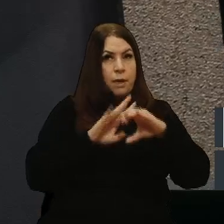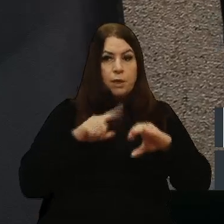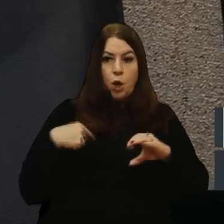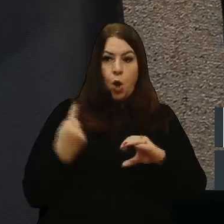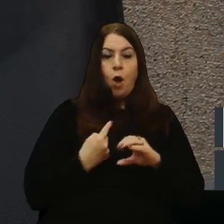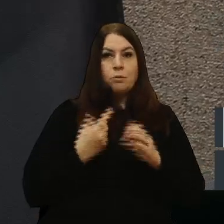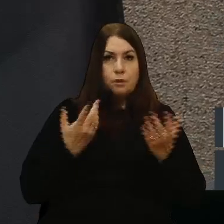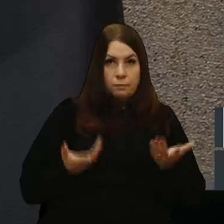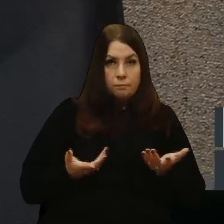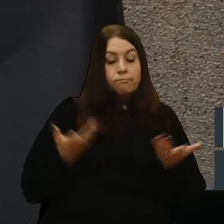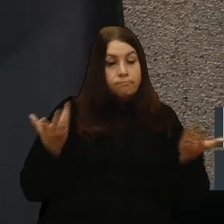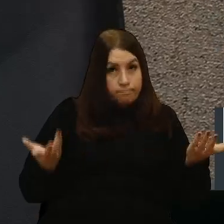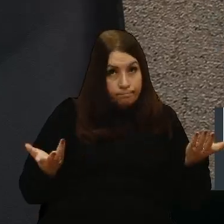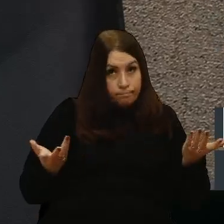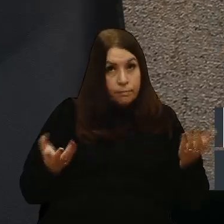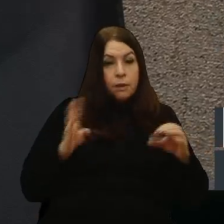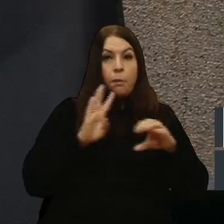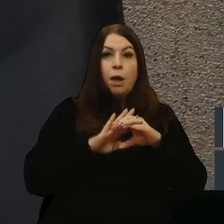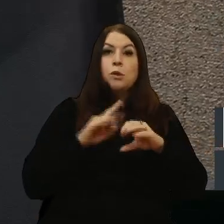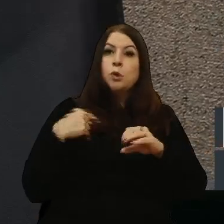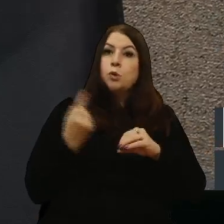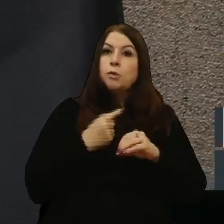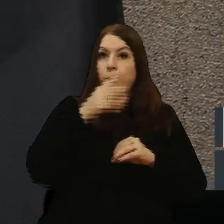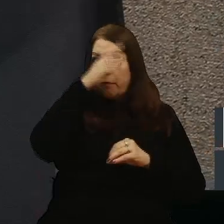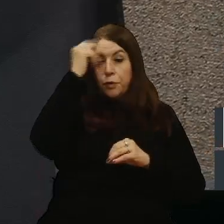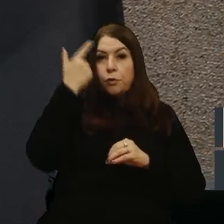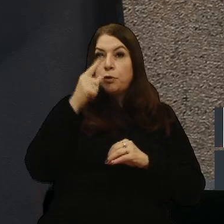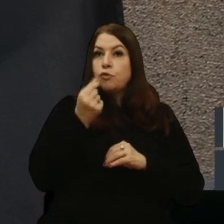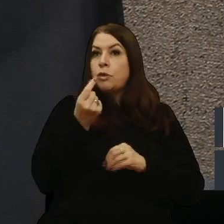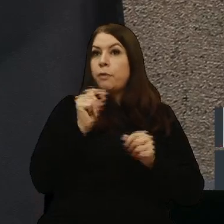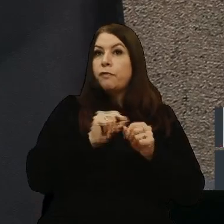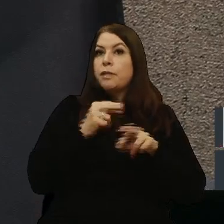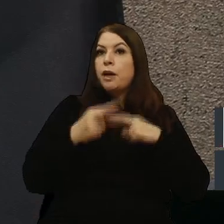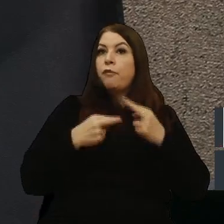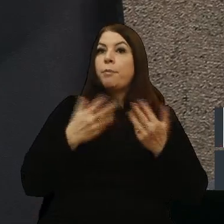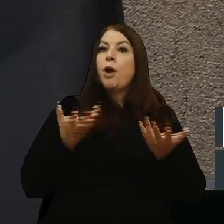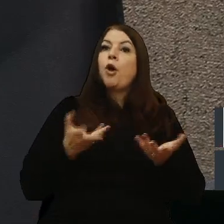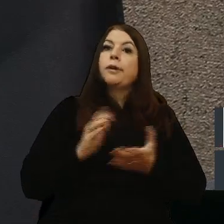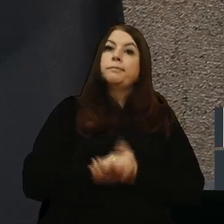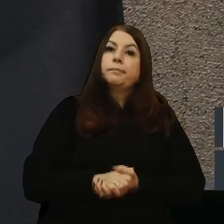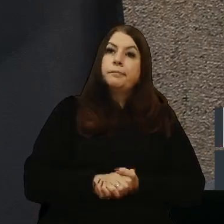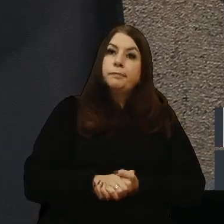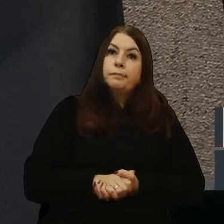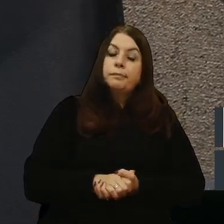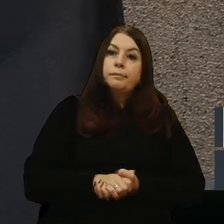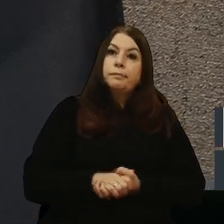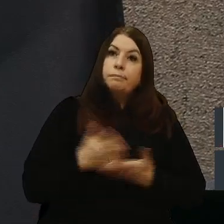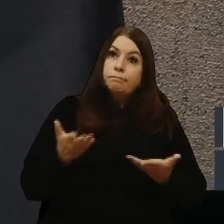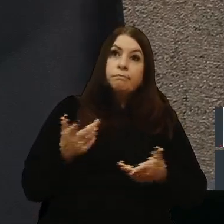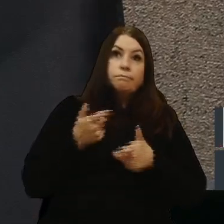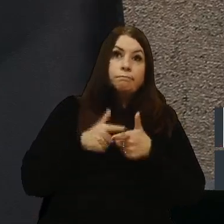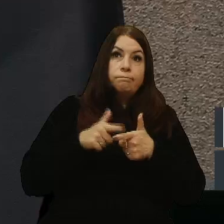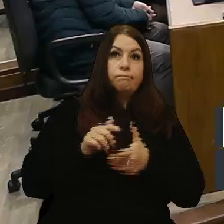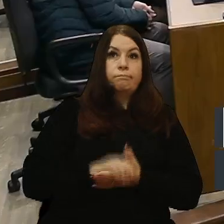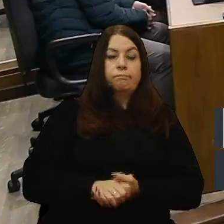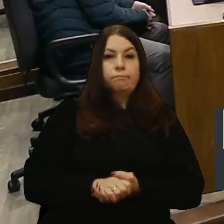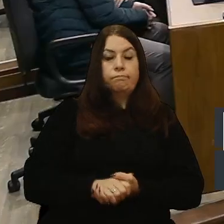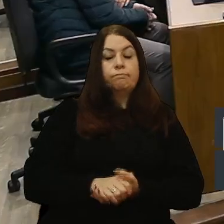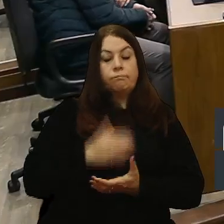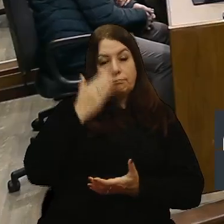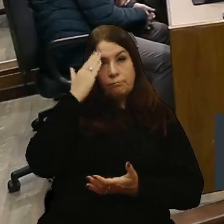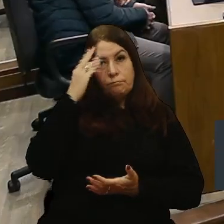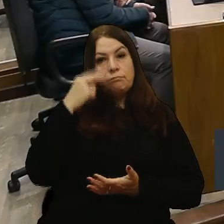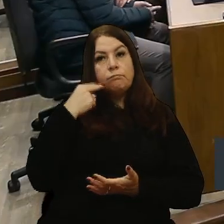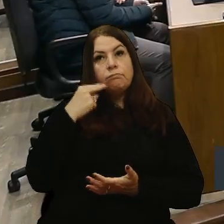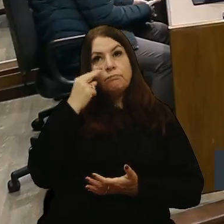nossa. Pois é, mas a Maesa é nossa, a prefeitura não tem o dinheiro para fazer a reforma. E agora como é que fica? Esse é um problema, né? Obrigada, vereador